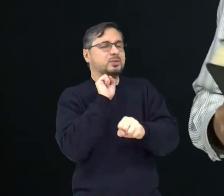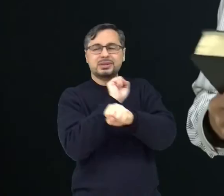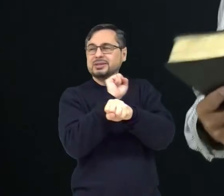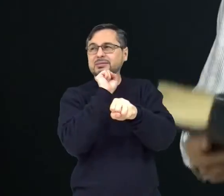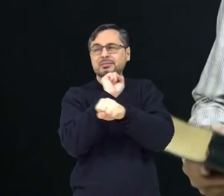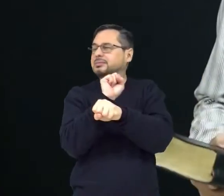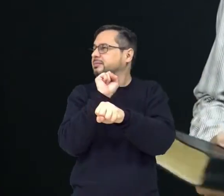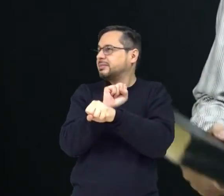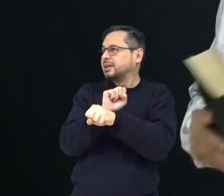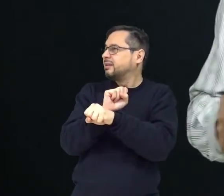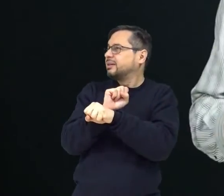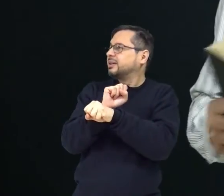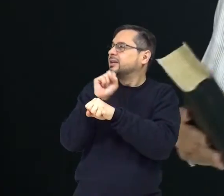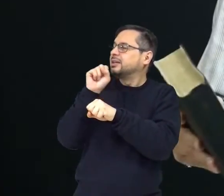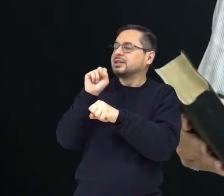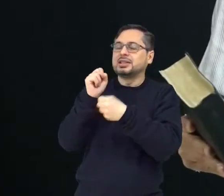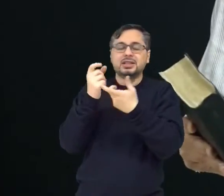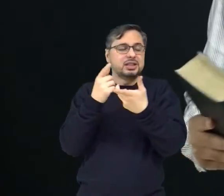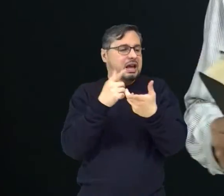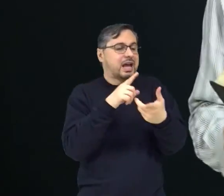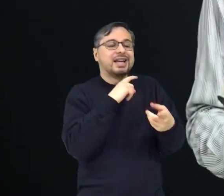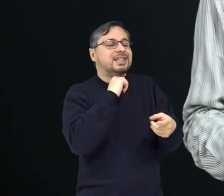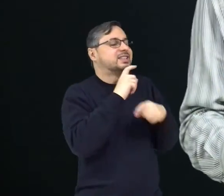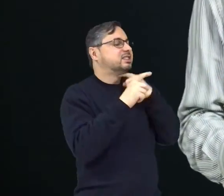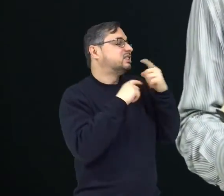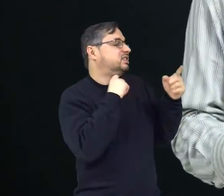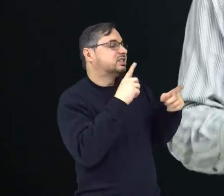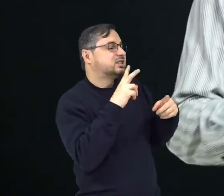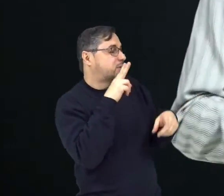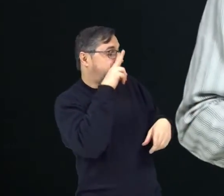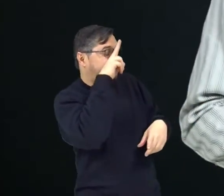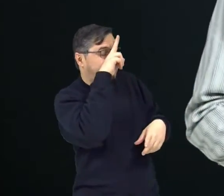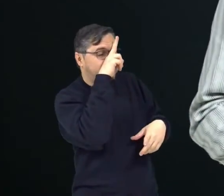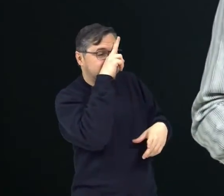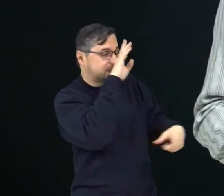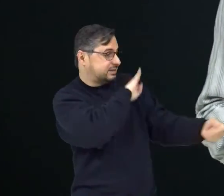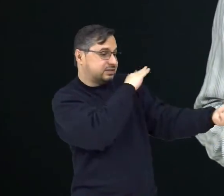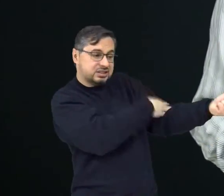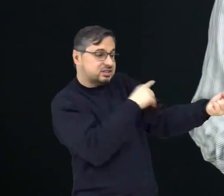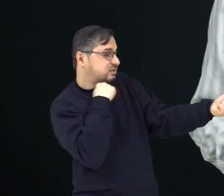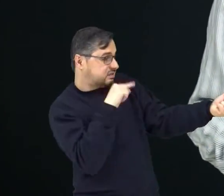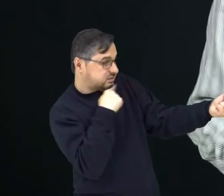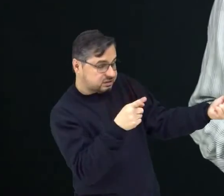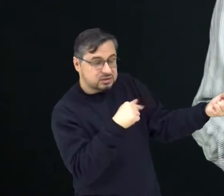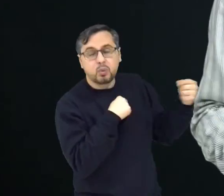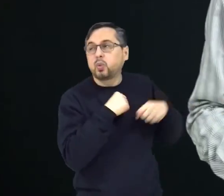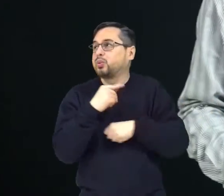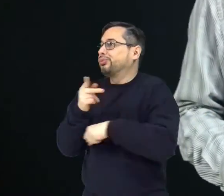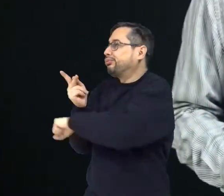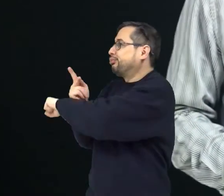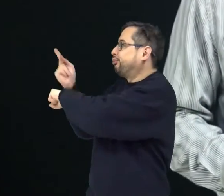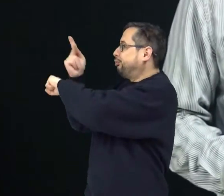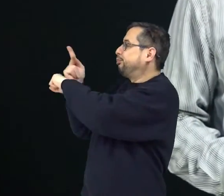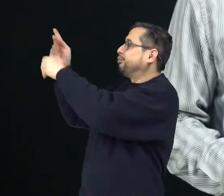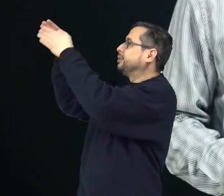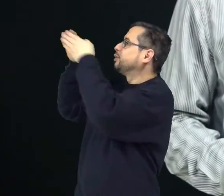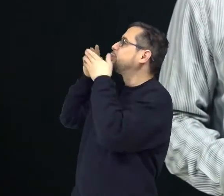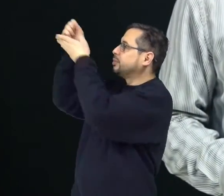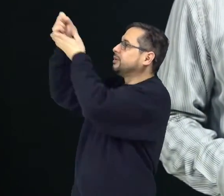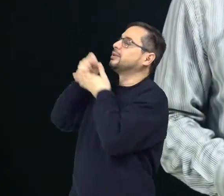a percepção de que você já não tem mais força e está indo à bancarrota para aí então invocar a presença